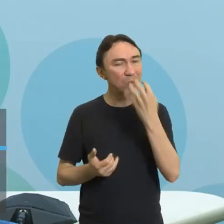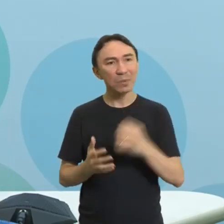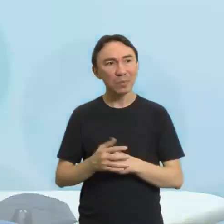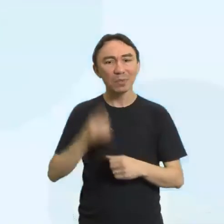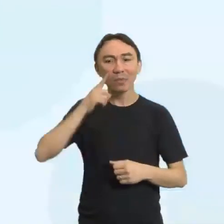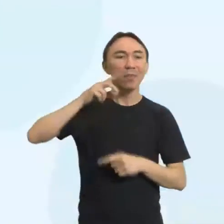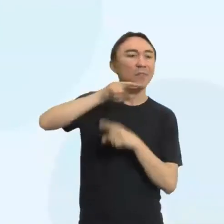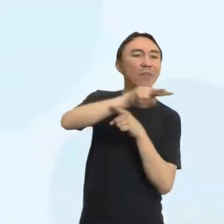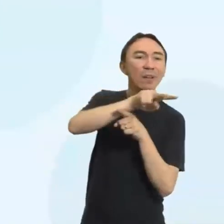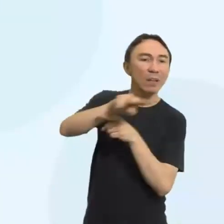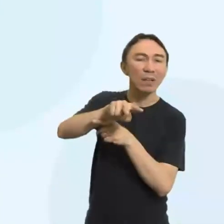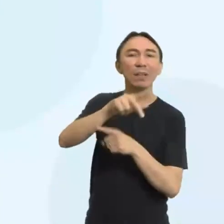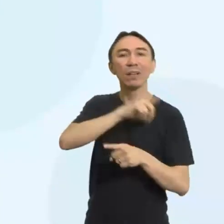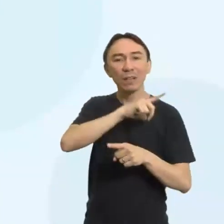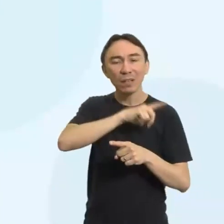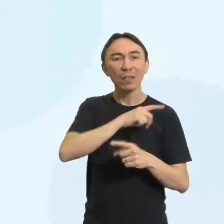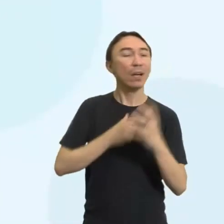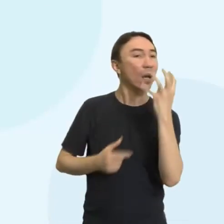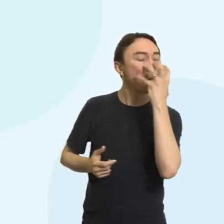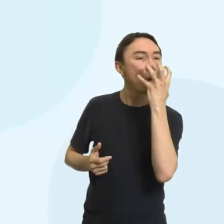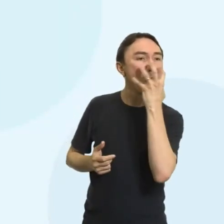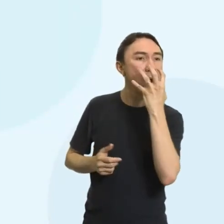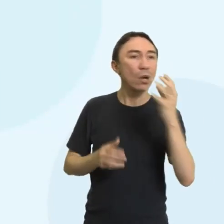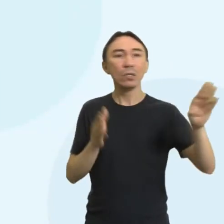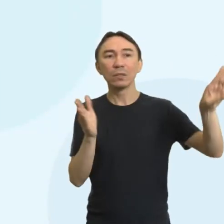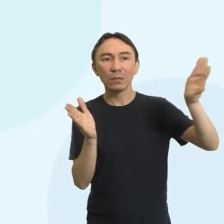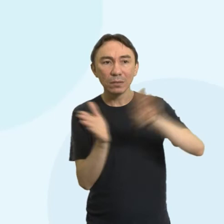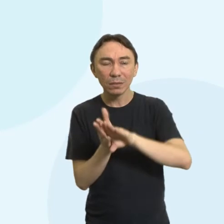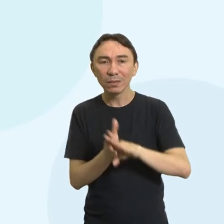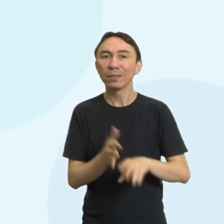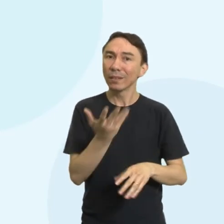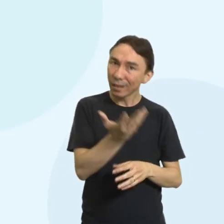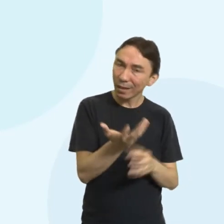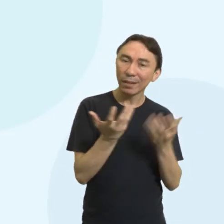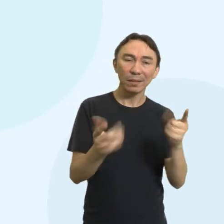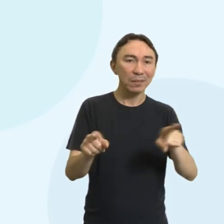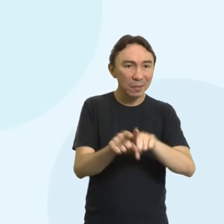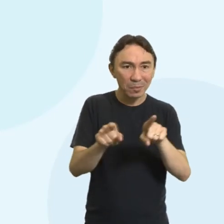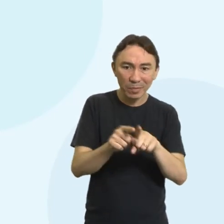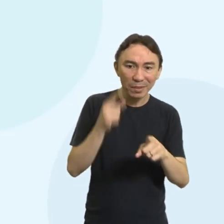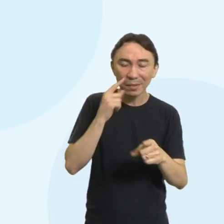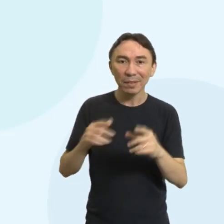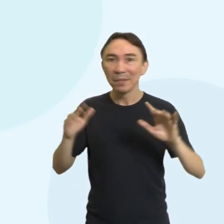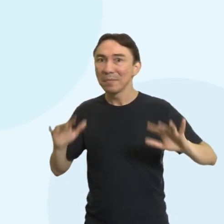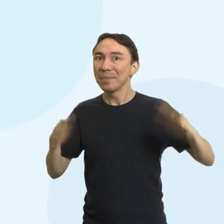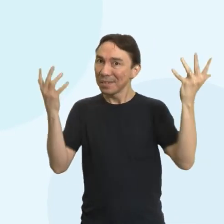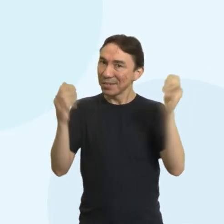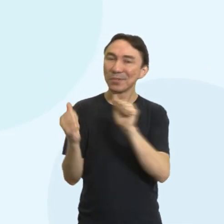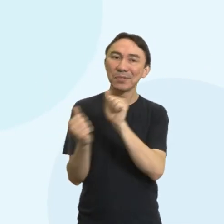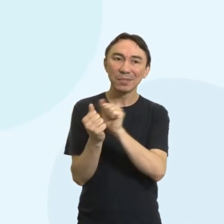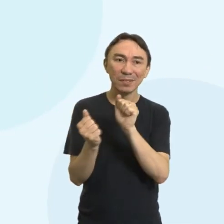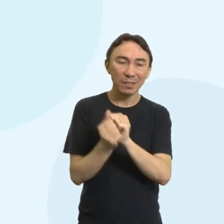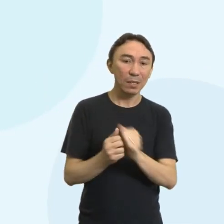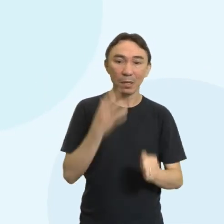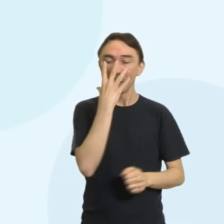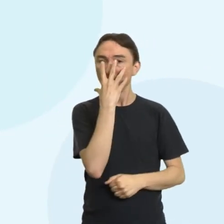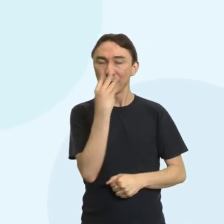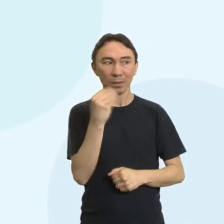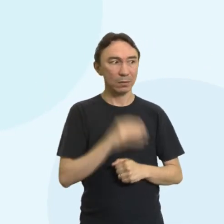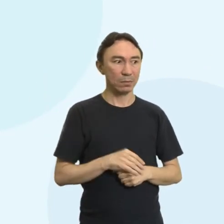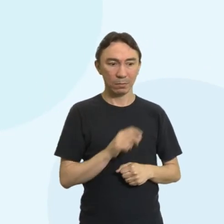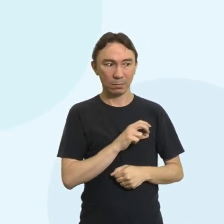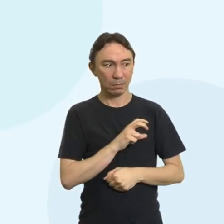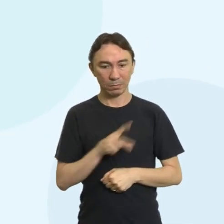chegando. De certo, eles também vão querer festejar. A raposa, mais que depressa, foi